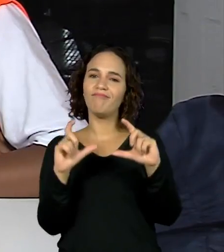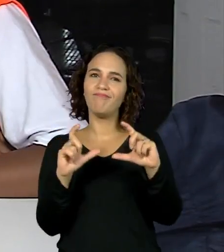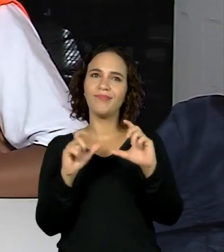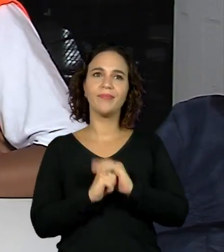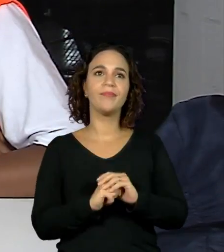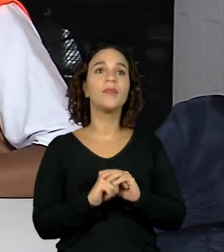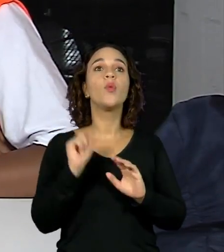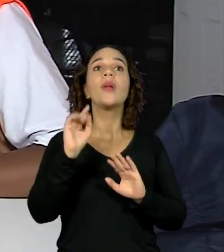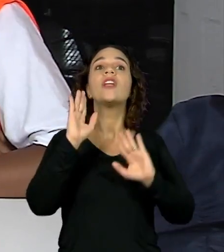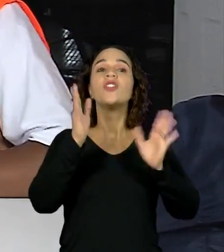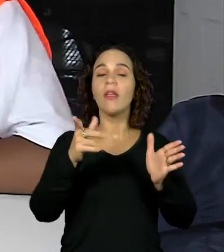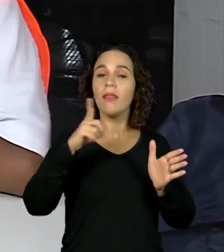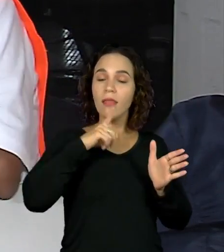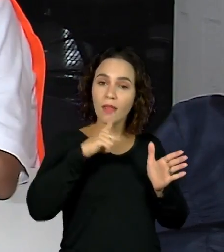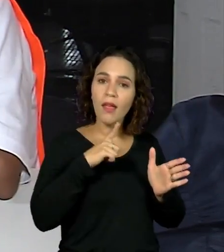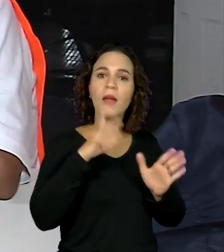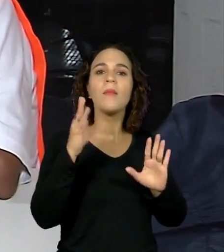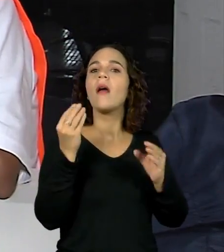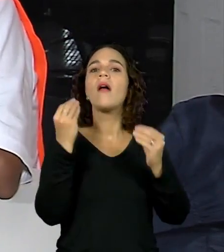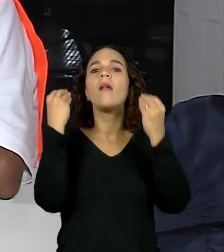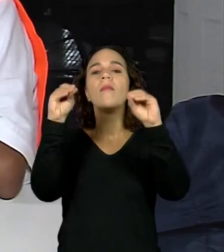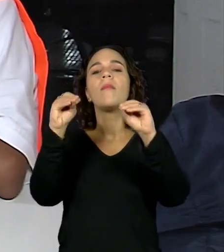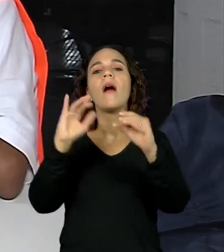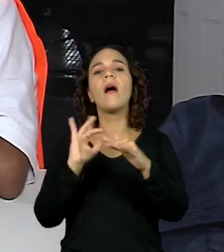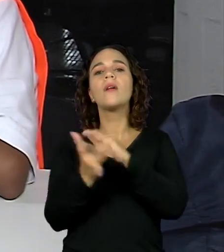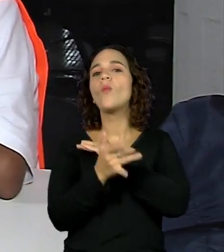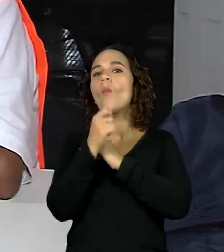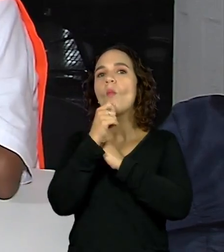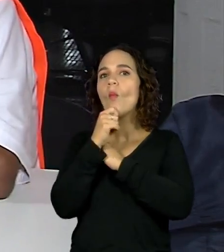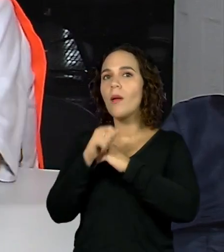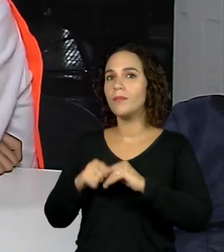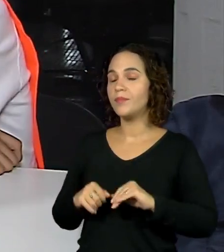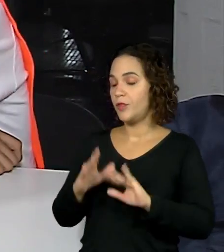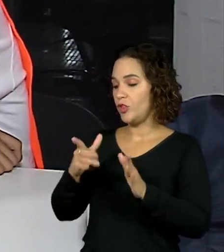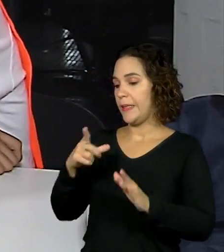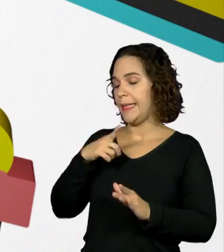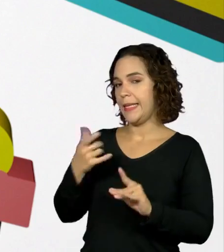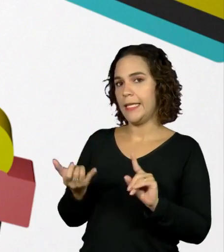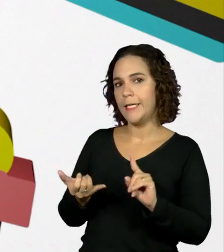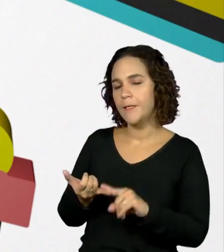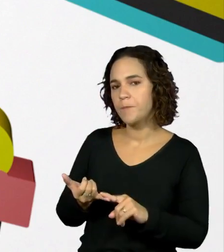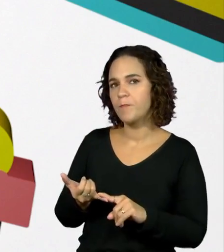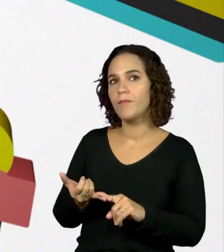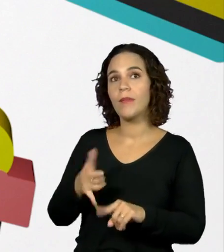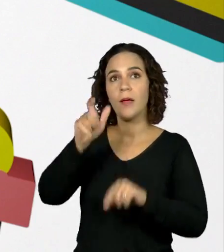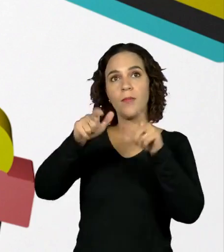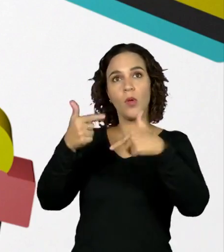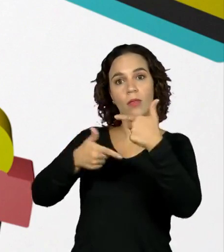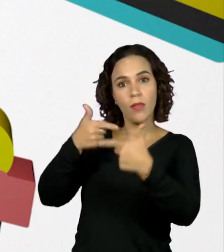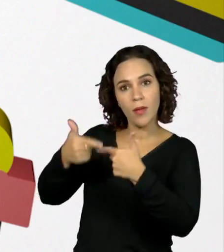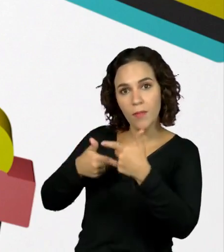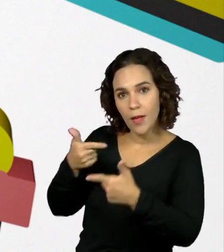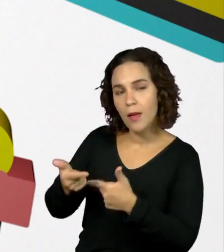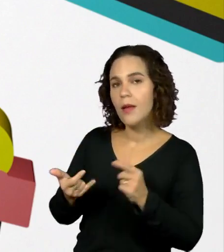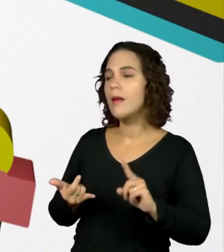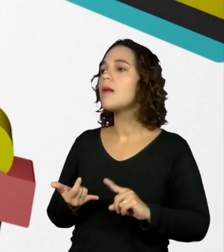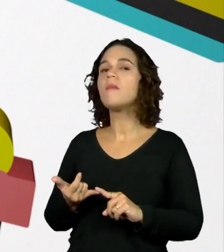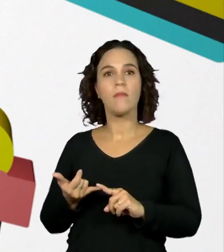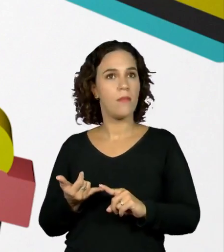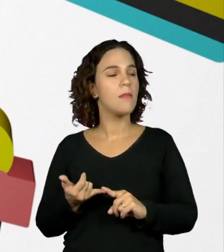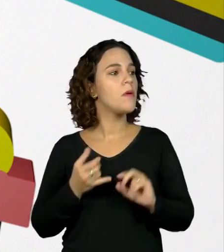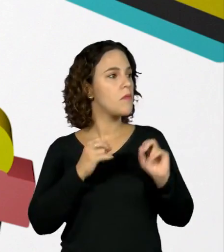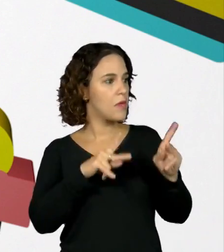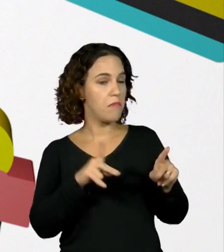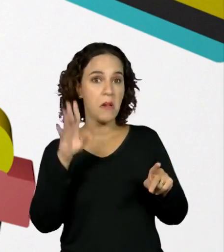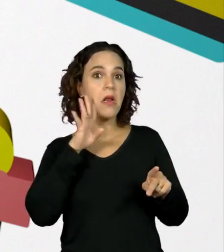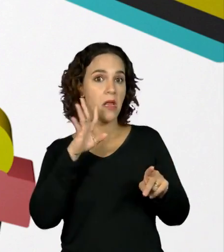ainda não foi para a rede social da escola? Que ainda não foi, a gente tem a das pessoas trabalhando. Ok. Isso é